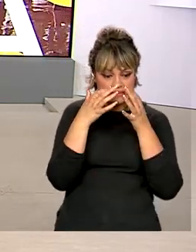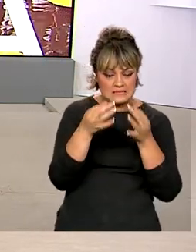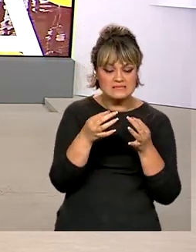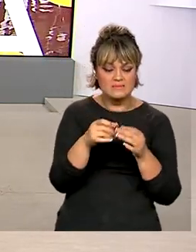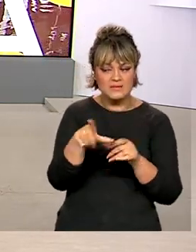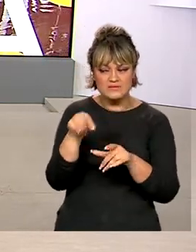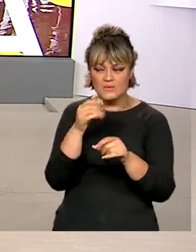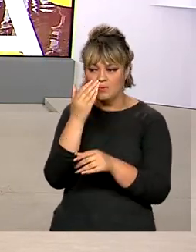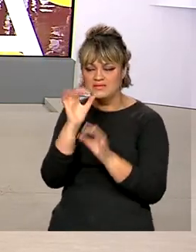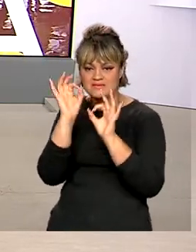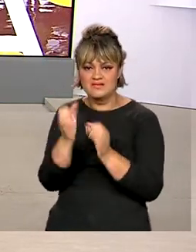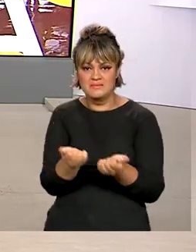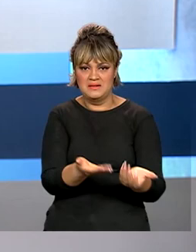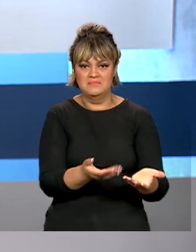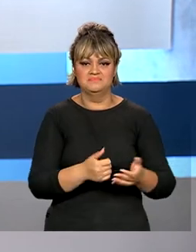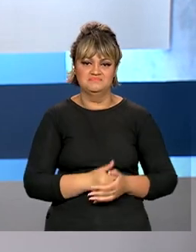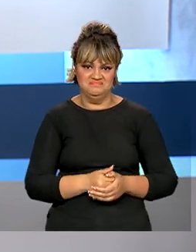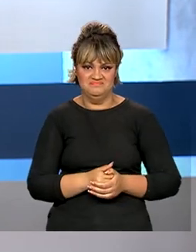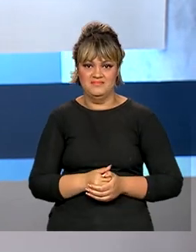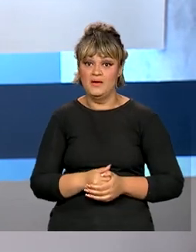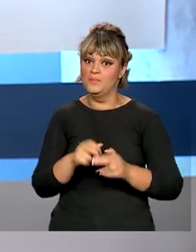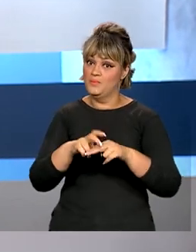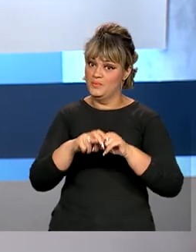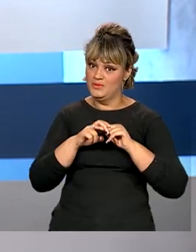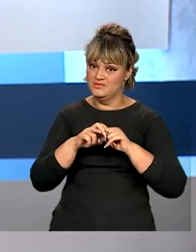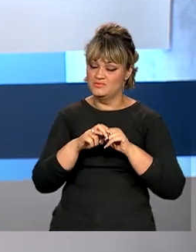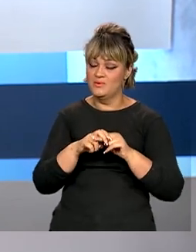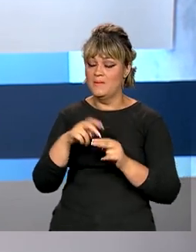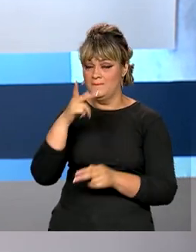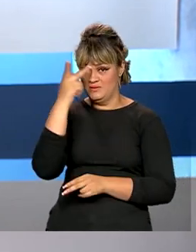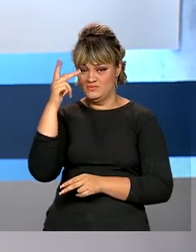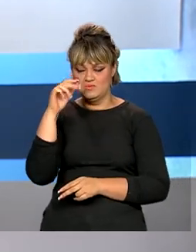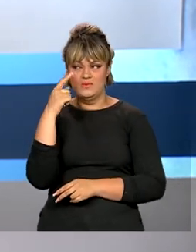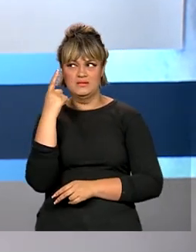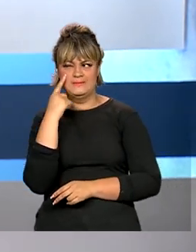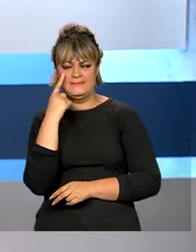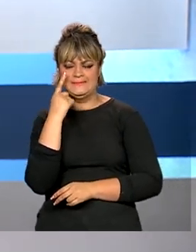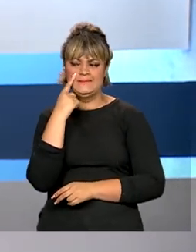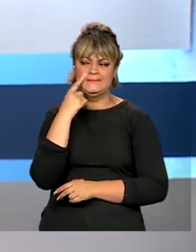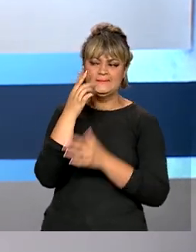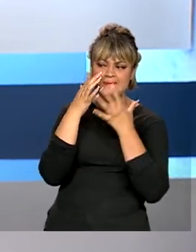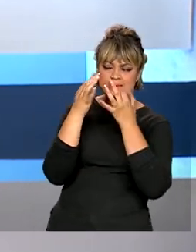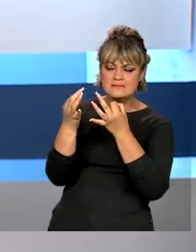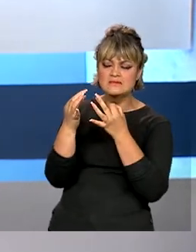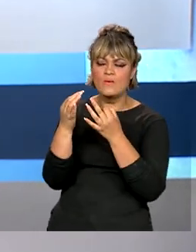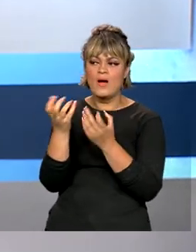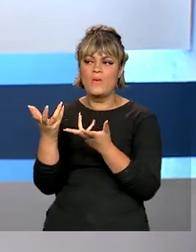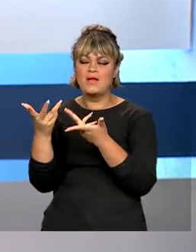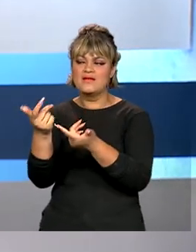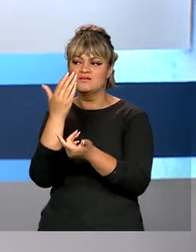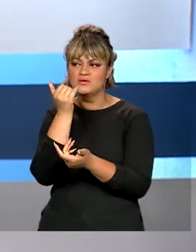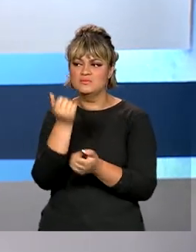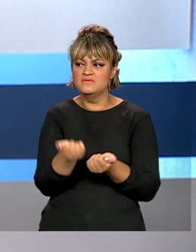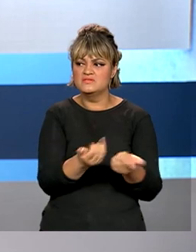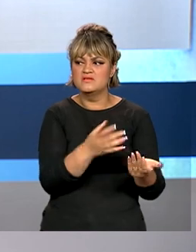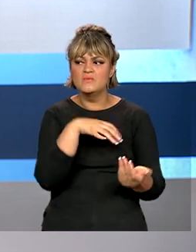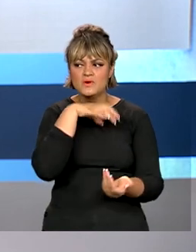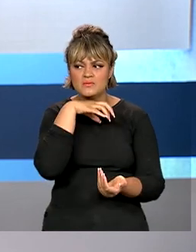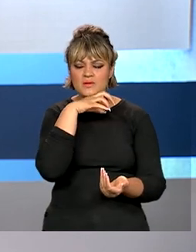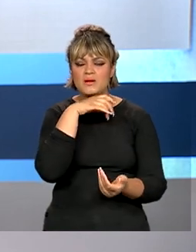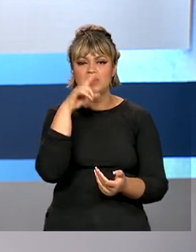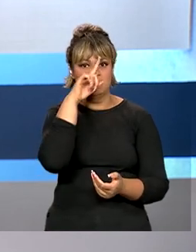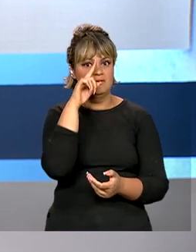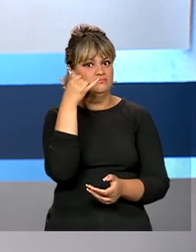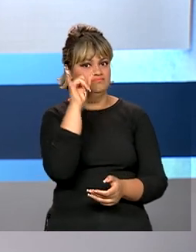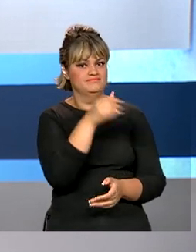na escolha dos alimentos é por isso que o consumidor precisa ficar atento em relação à qualidade dos produtos para não